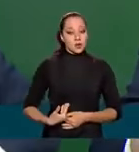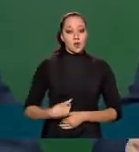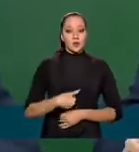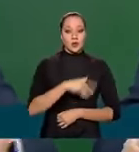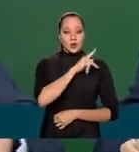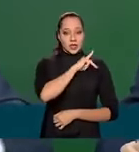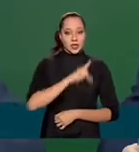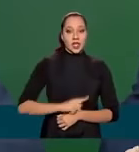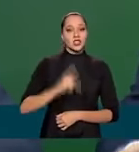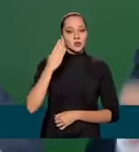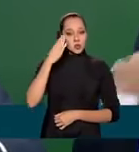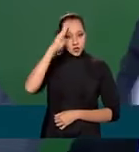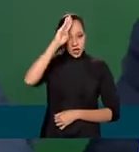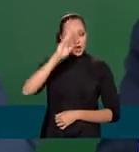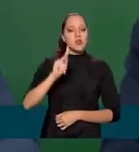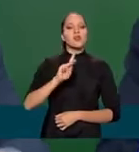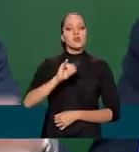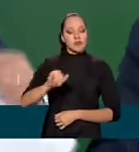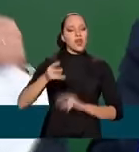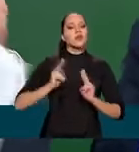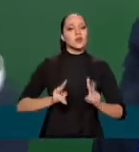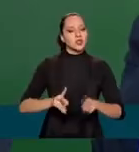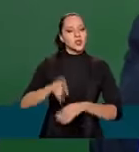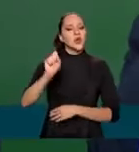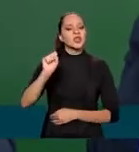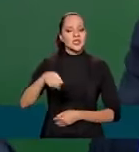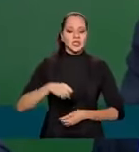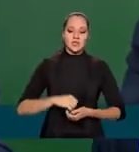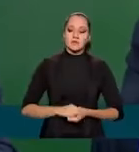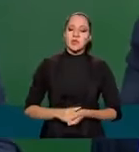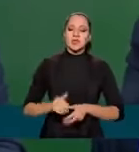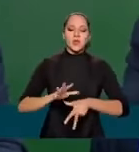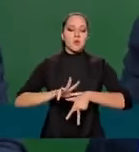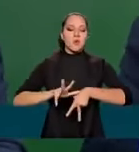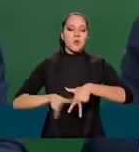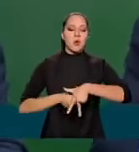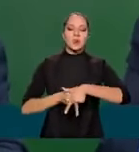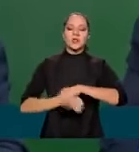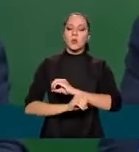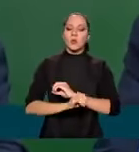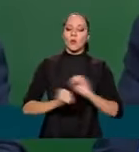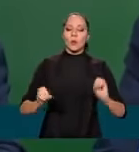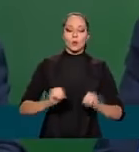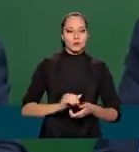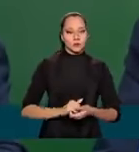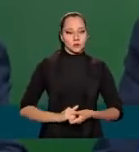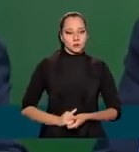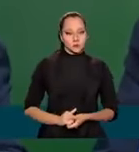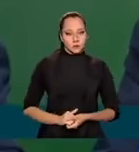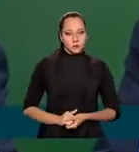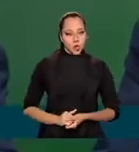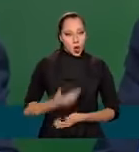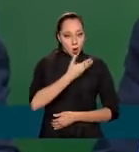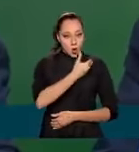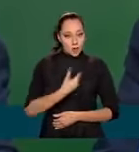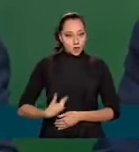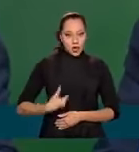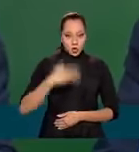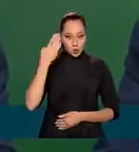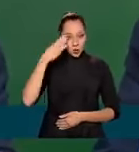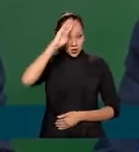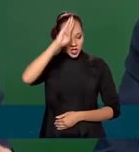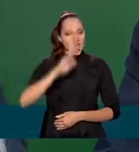vai continuar assim e sem corrupção o Jair